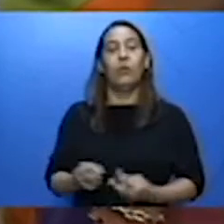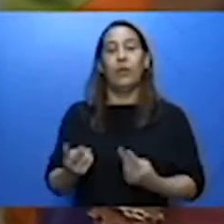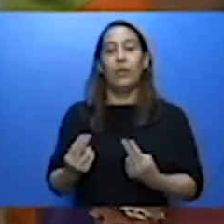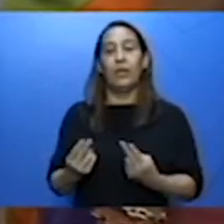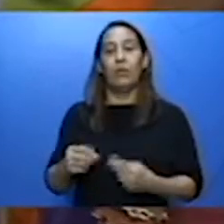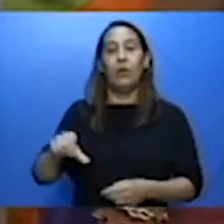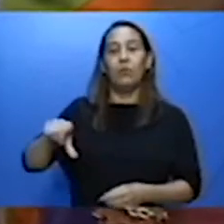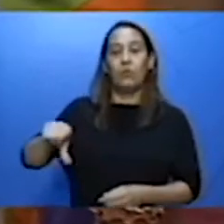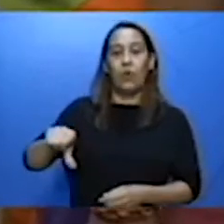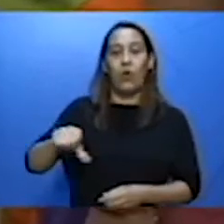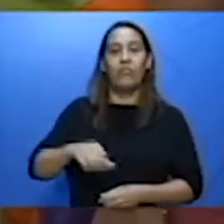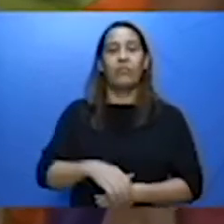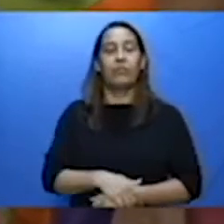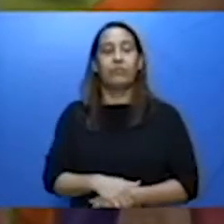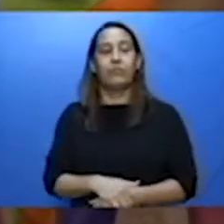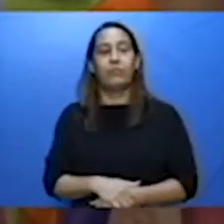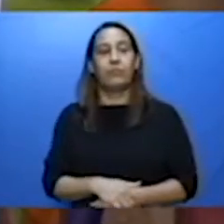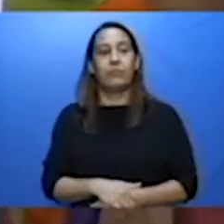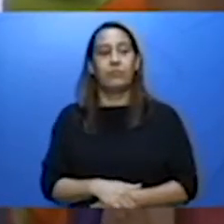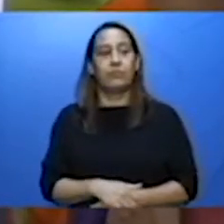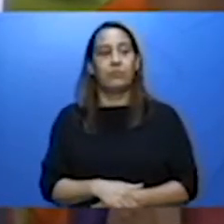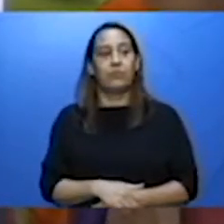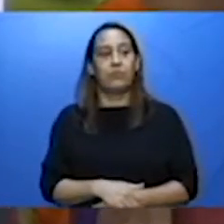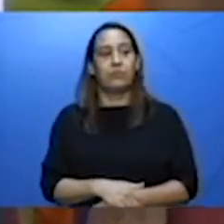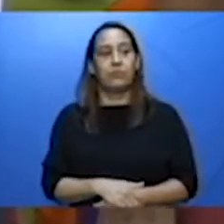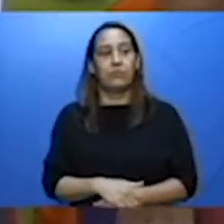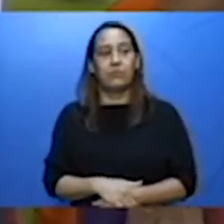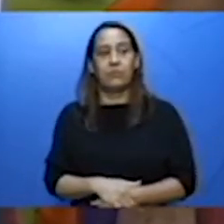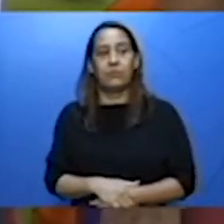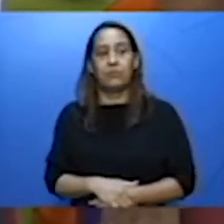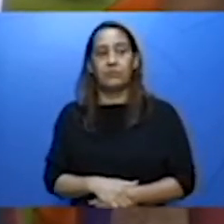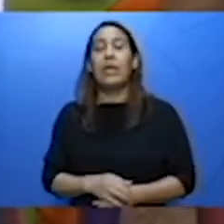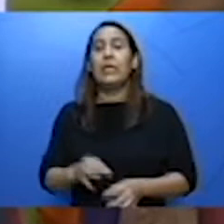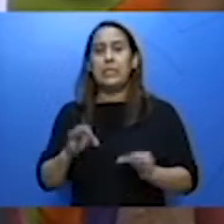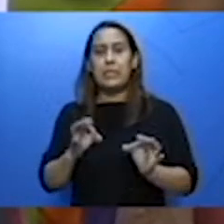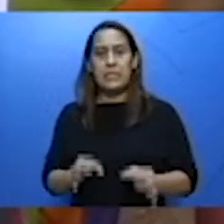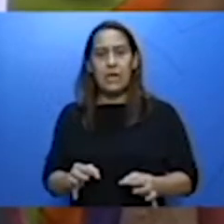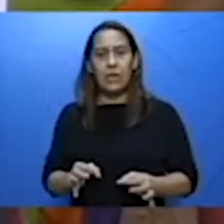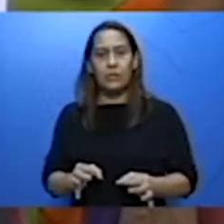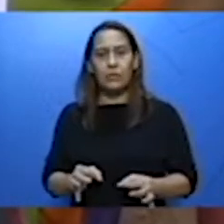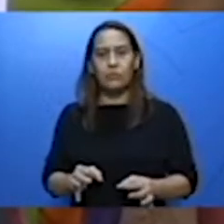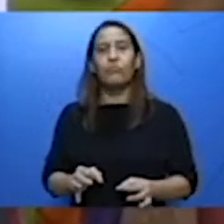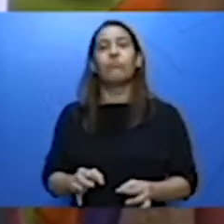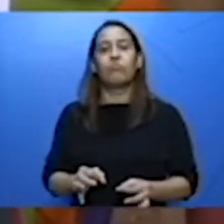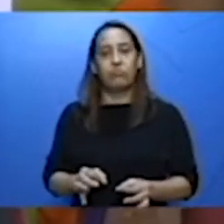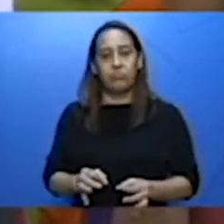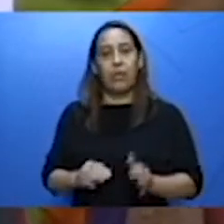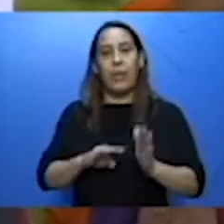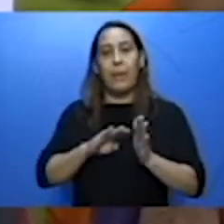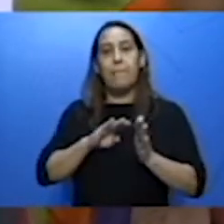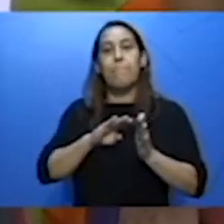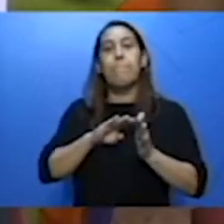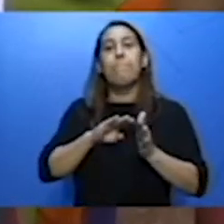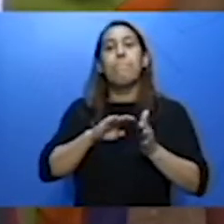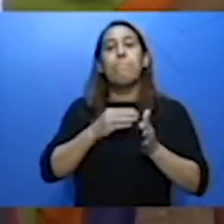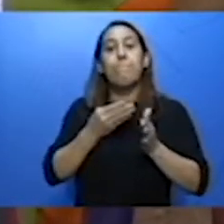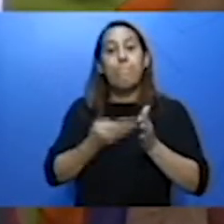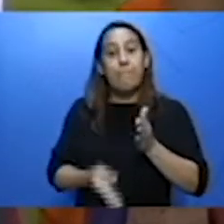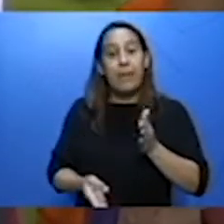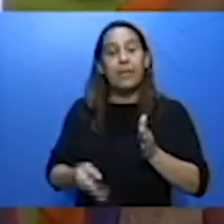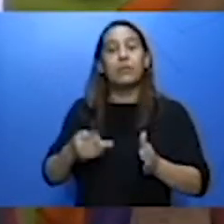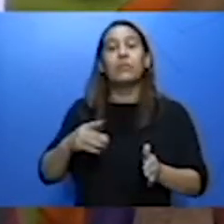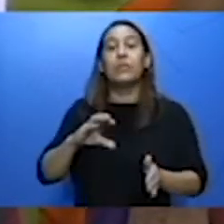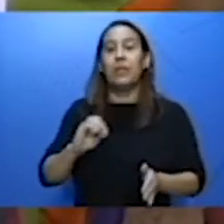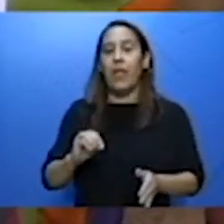8, 9. Aqui, esse 9 tá com algum problema? Ele pode morar aqui na